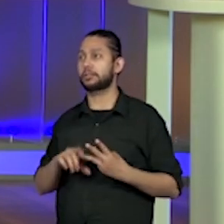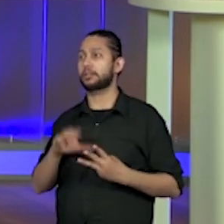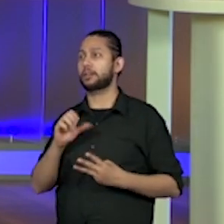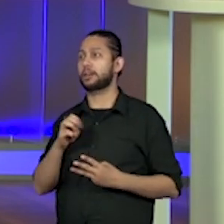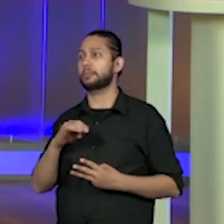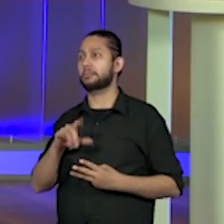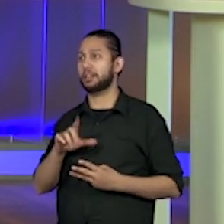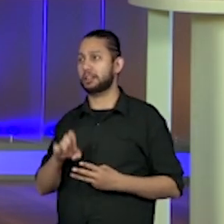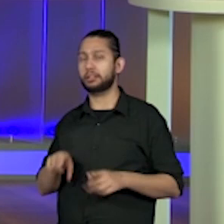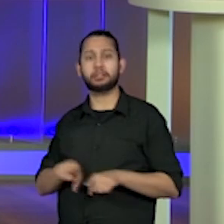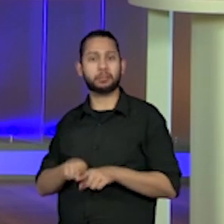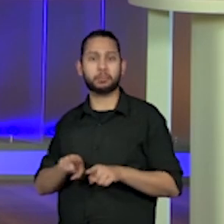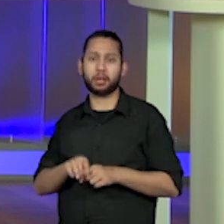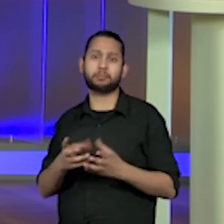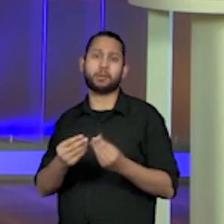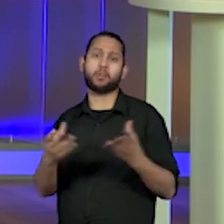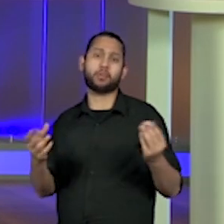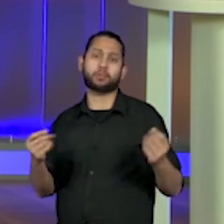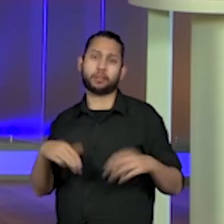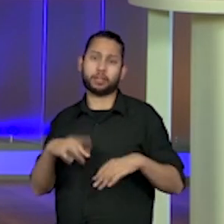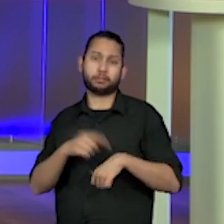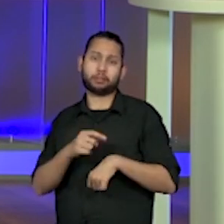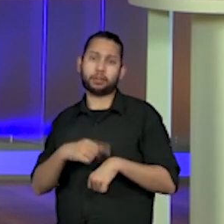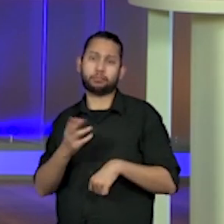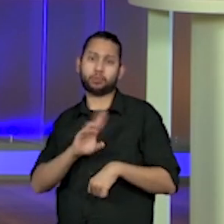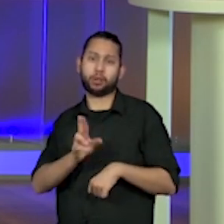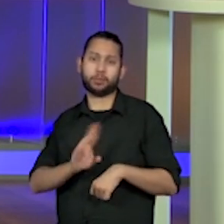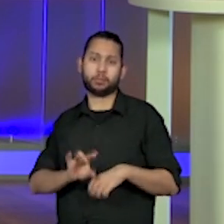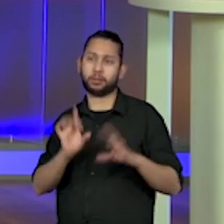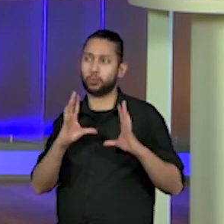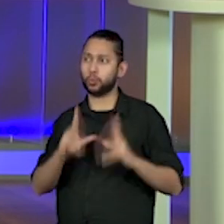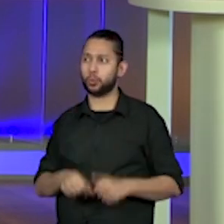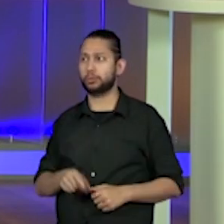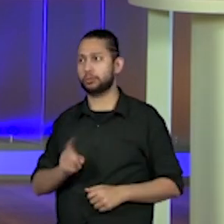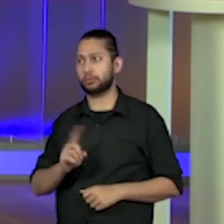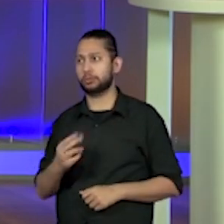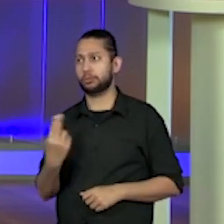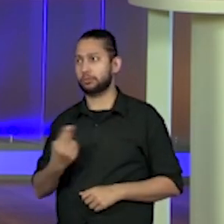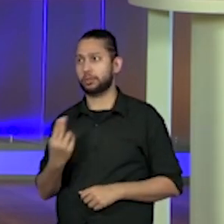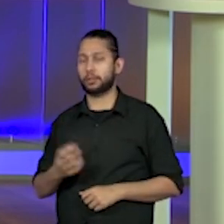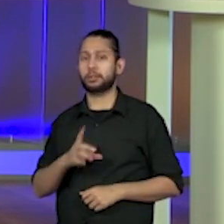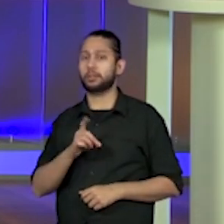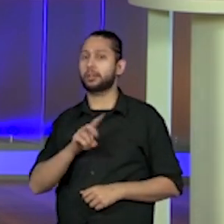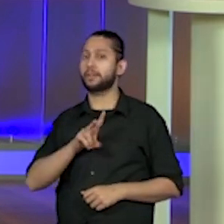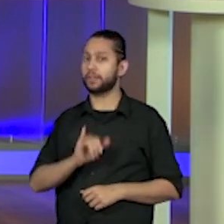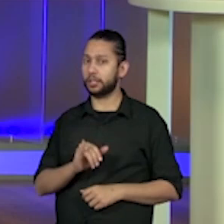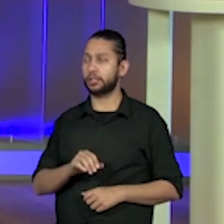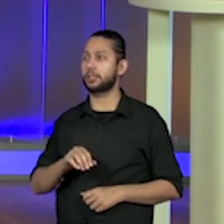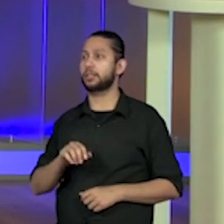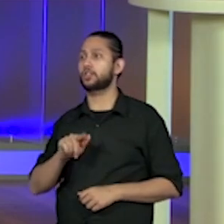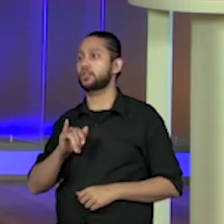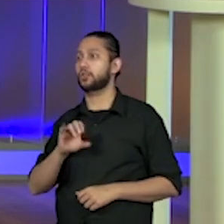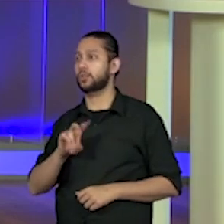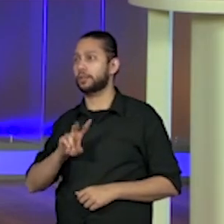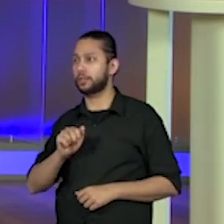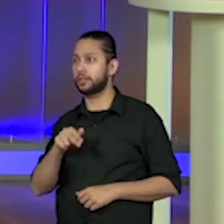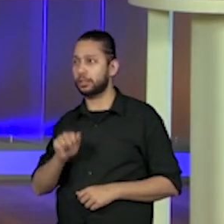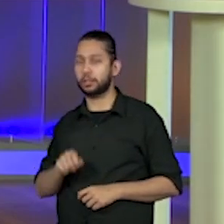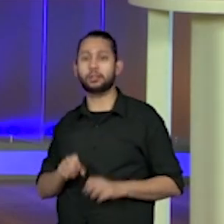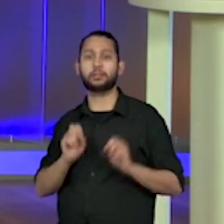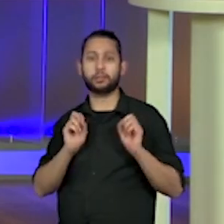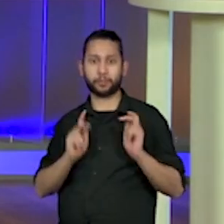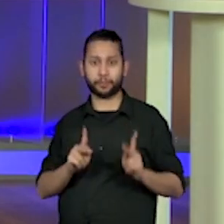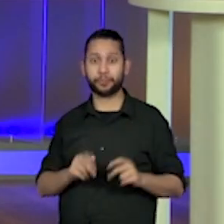também. E vários outros, que às vezes nem dá tempo de falar o nome, hein, pessoal? Davi, Giovana, é isso mesmo. Essa